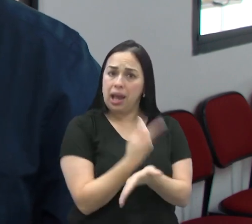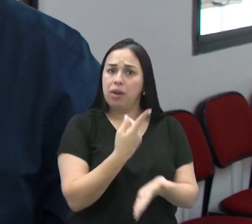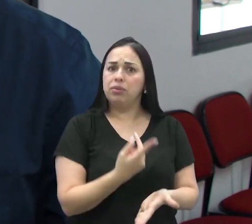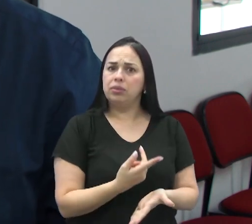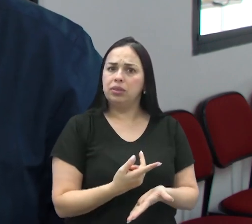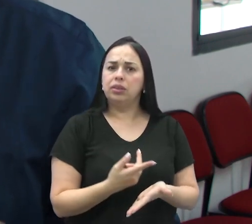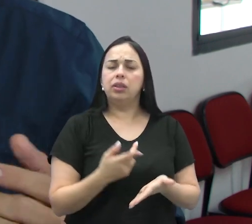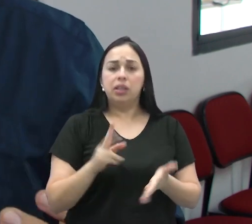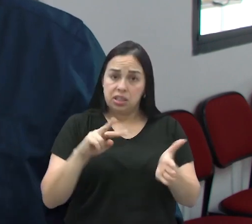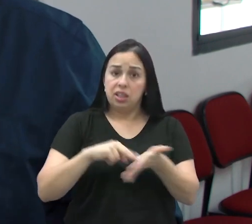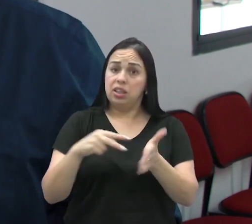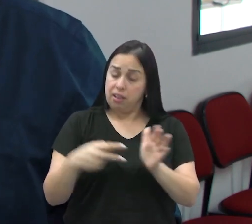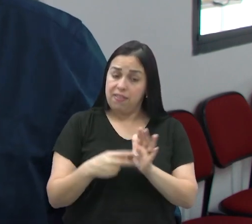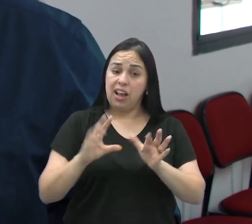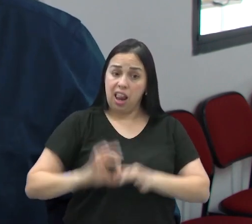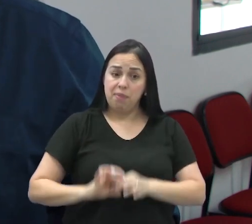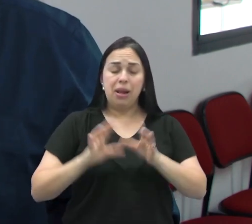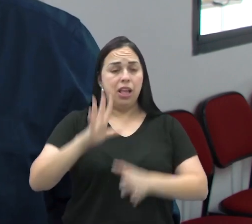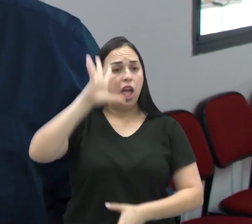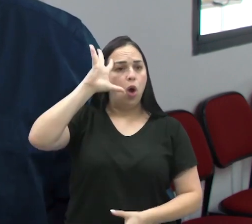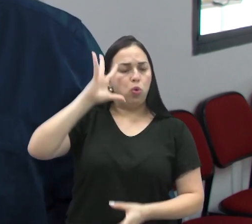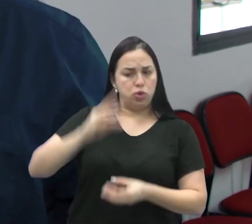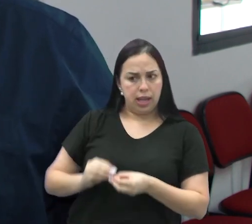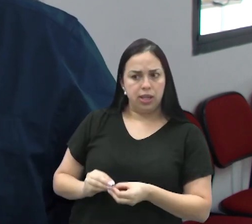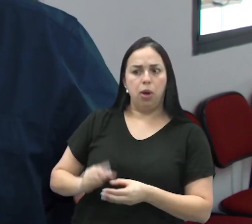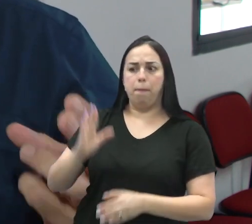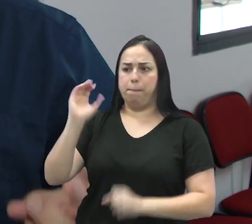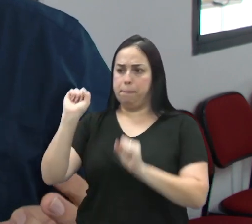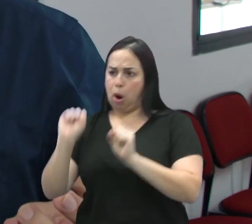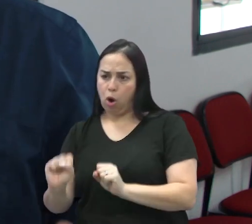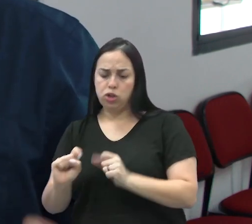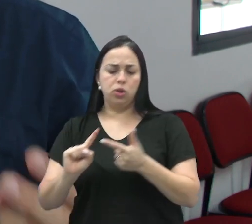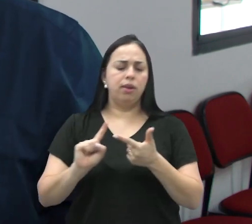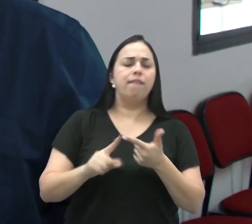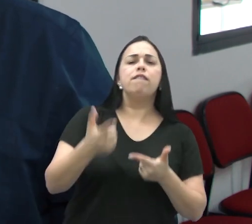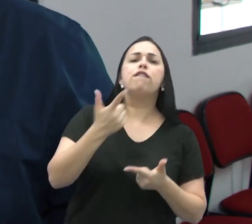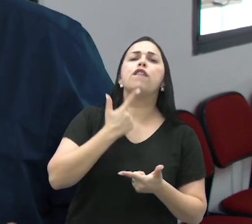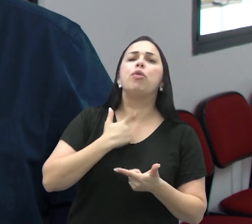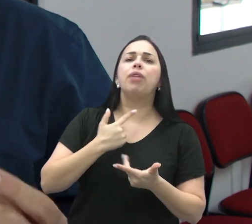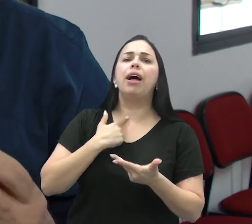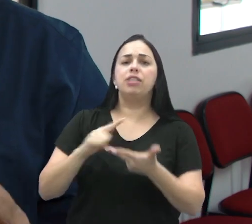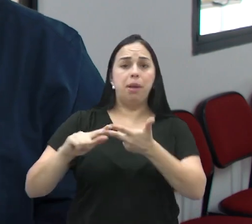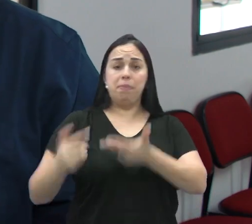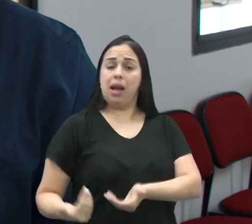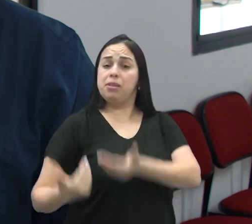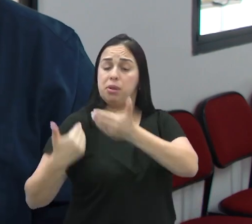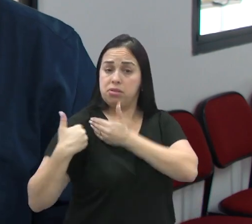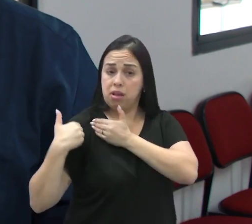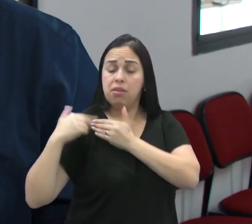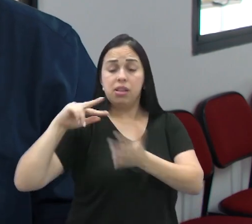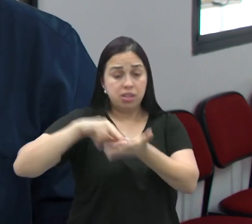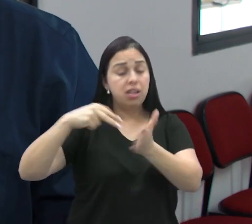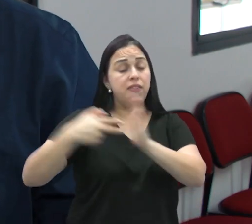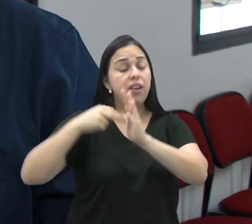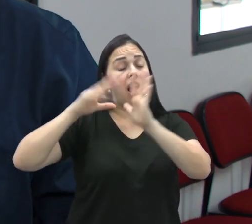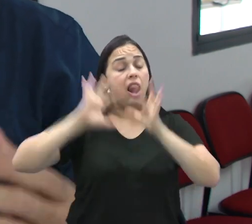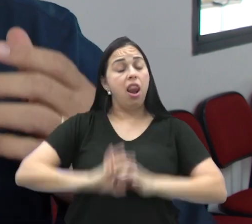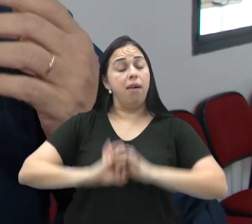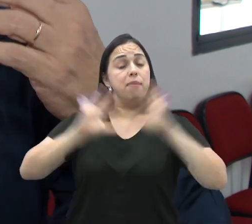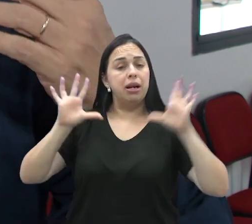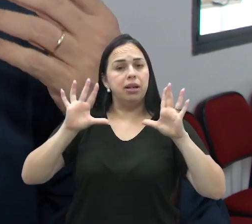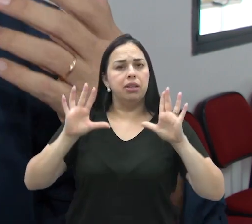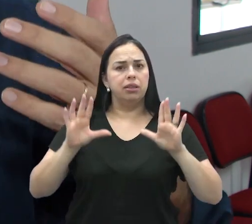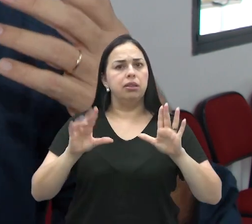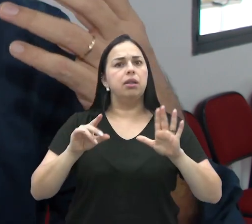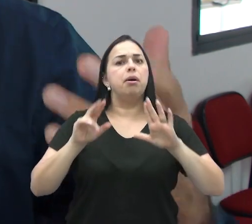próprios atos. Isso é a liberdade. Quando eu sei o que eu posso, o que eu quero e o que eu devo fazer.